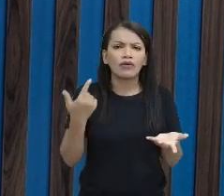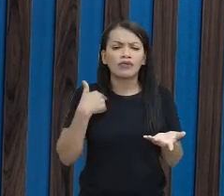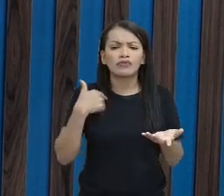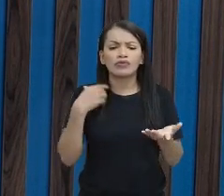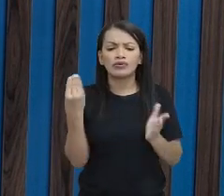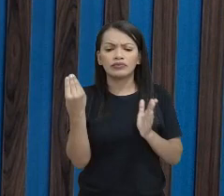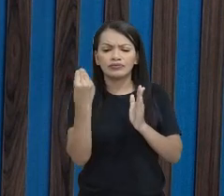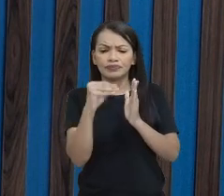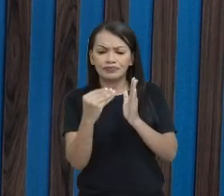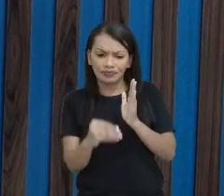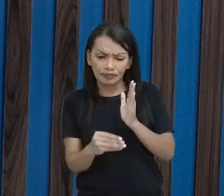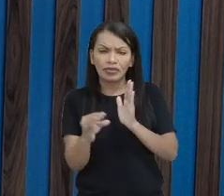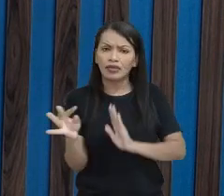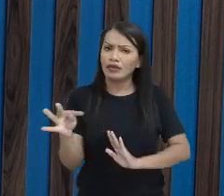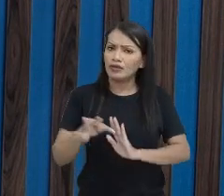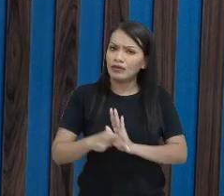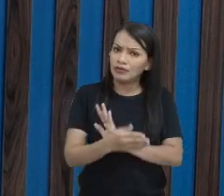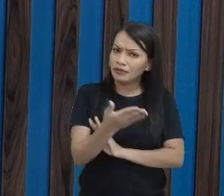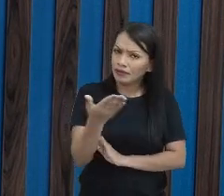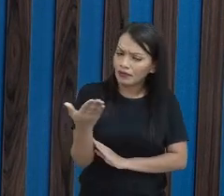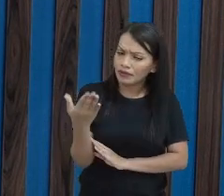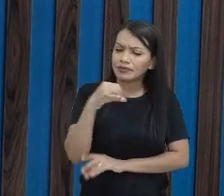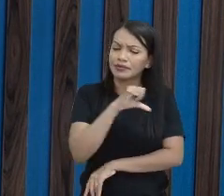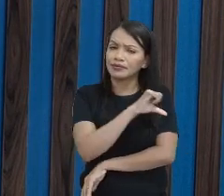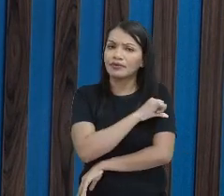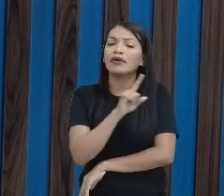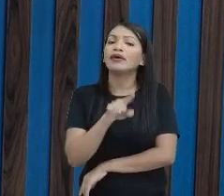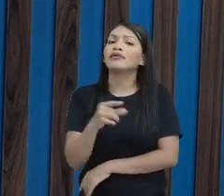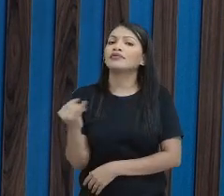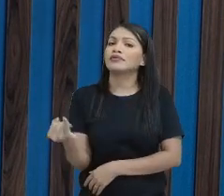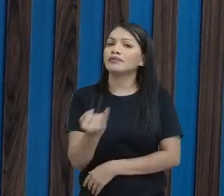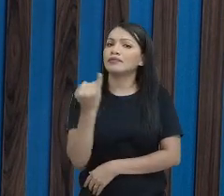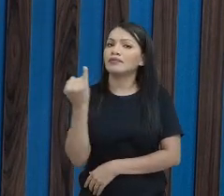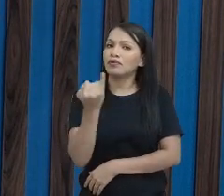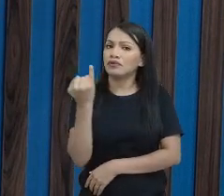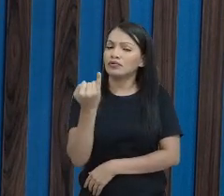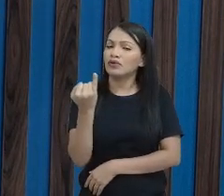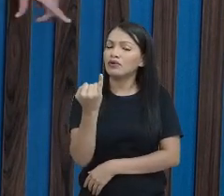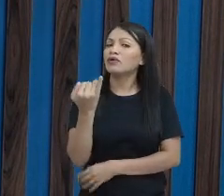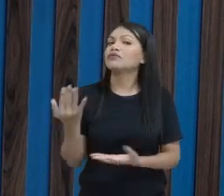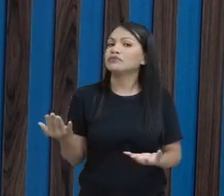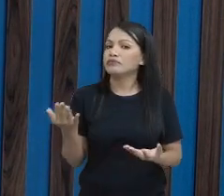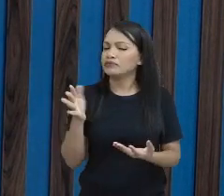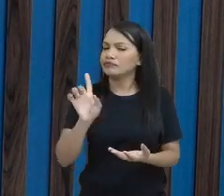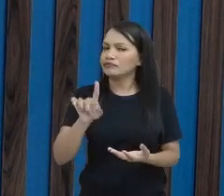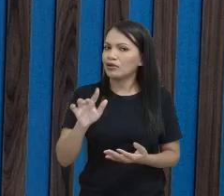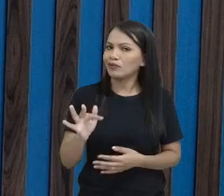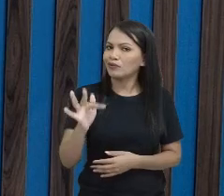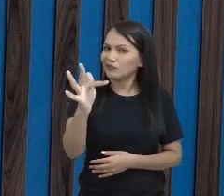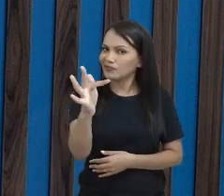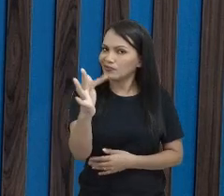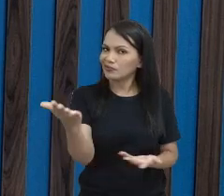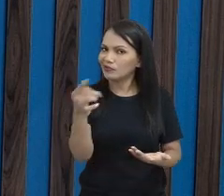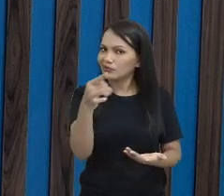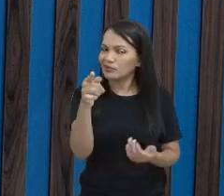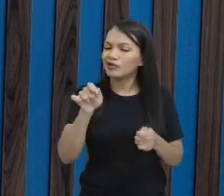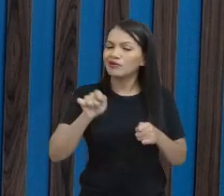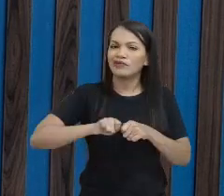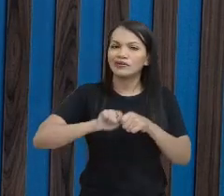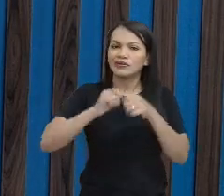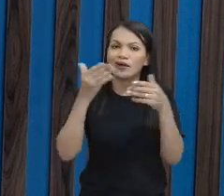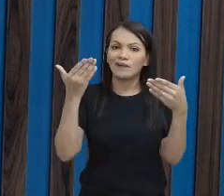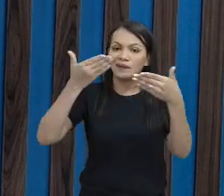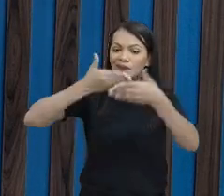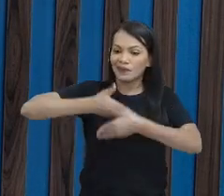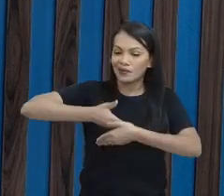seu texto. E para vocês no nono ano isso é bem importante, porque em breve vocês farão não somente nas